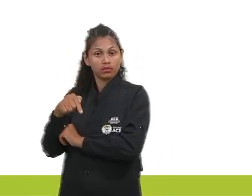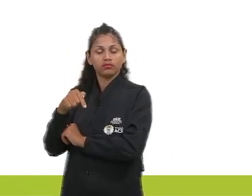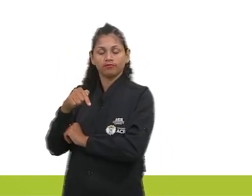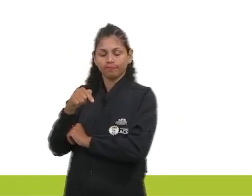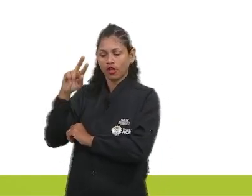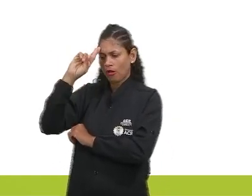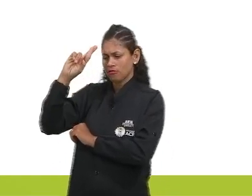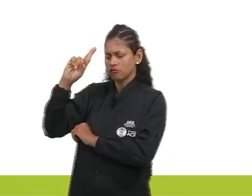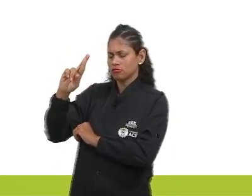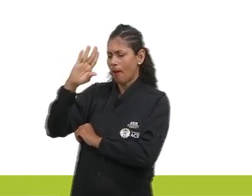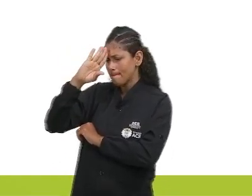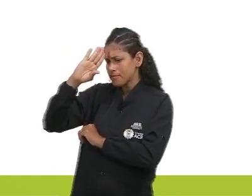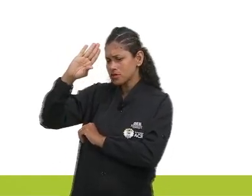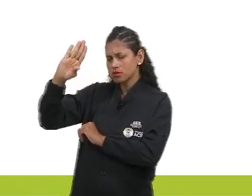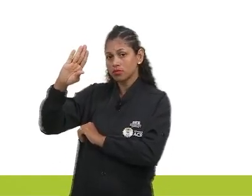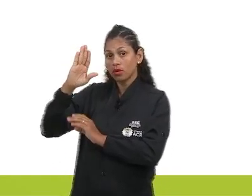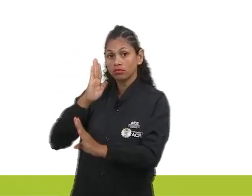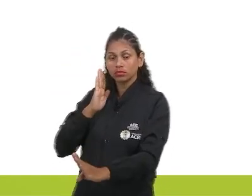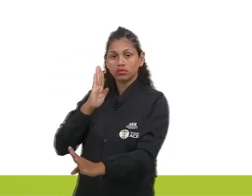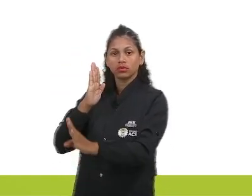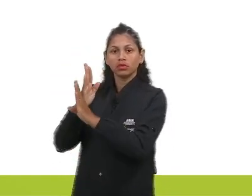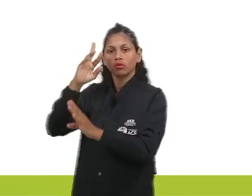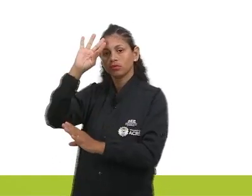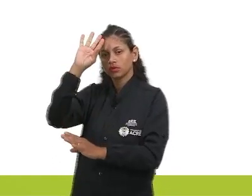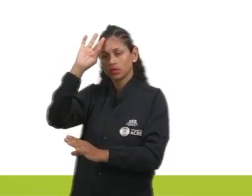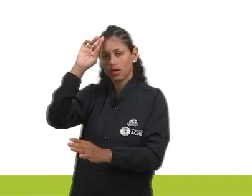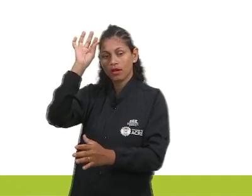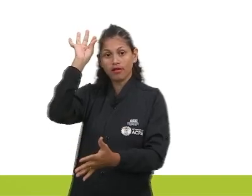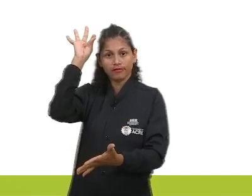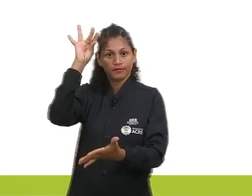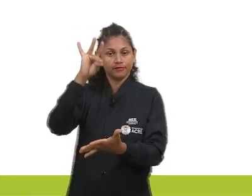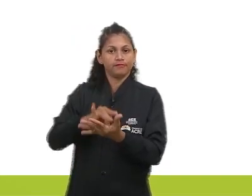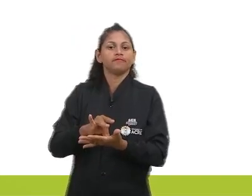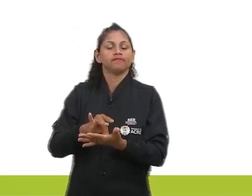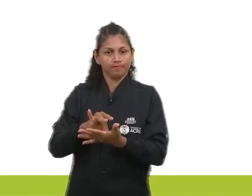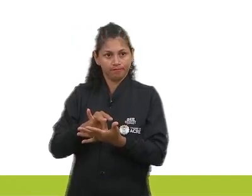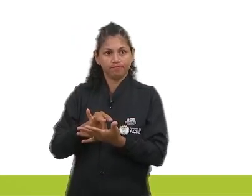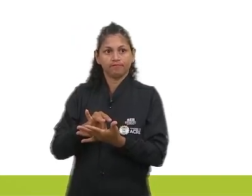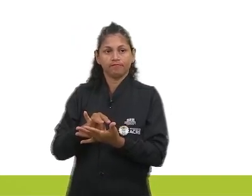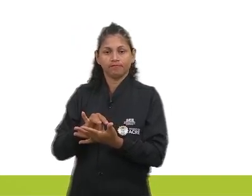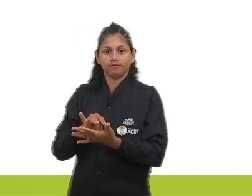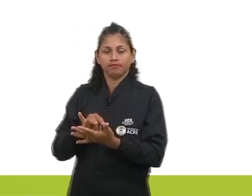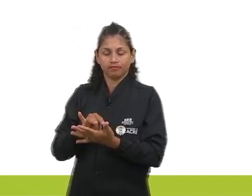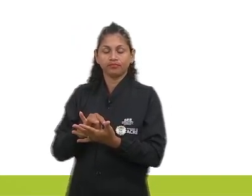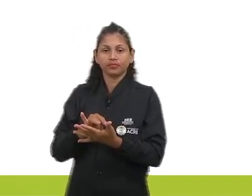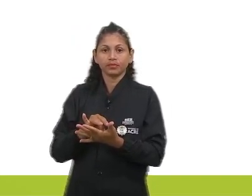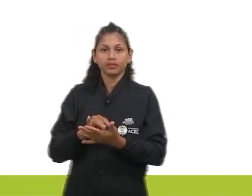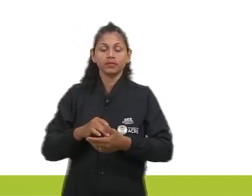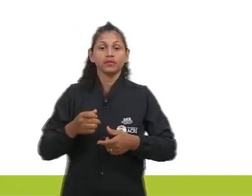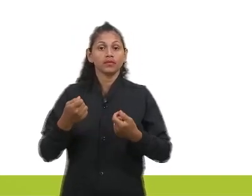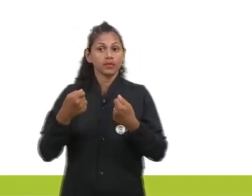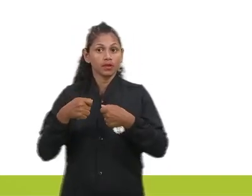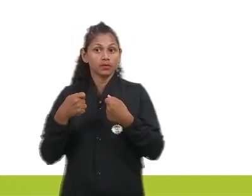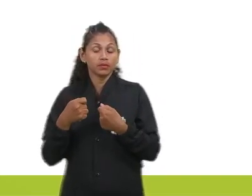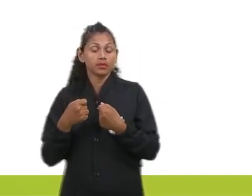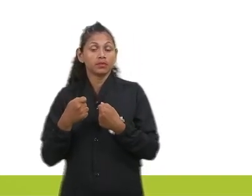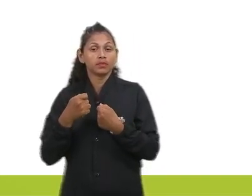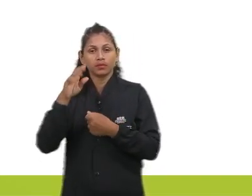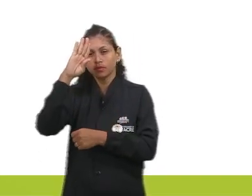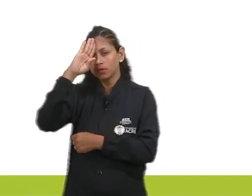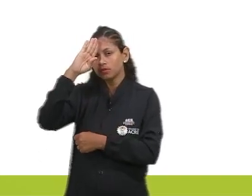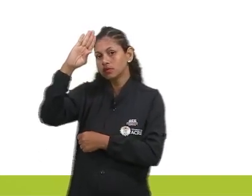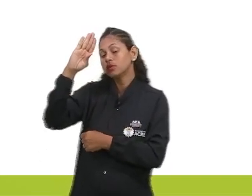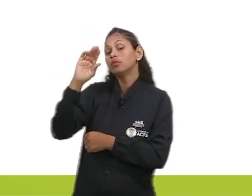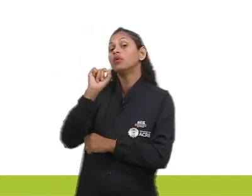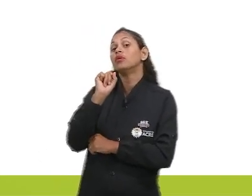principal para alcançar a verdade e para alcançar o verdadeiro conhecimento. Então, nós vamos começar aí pelo principal